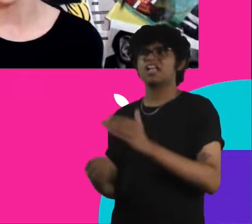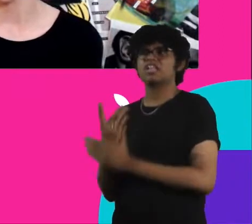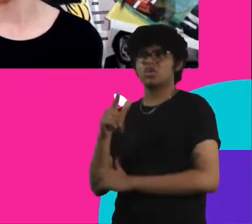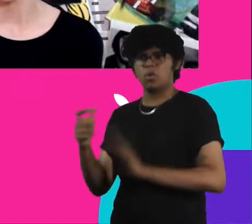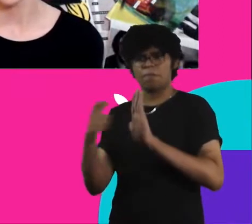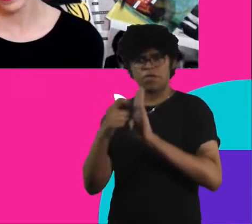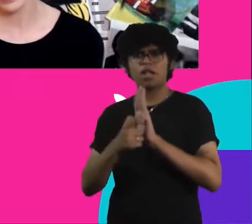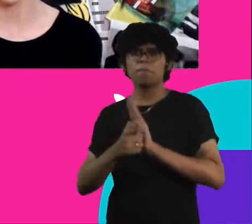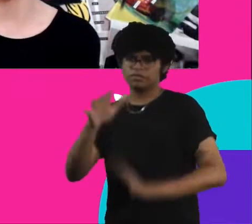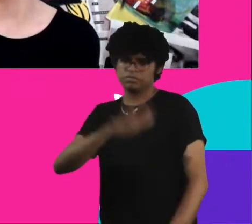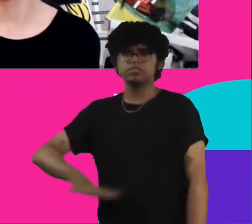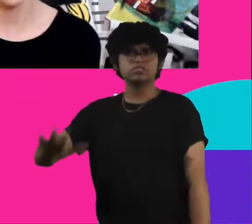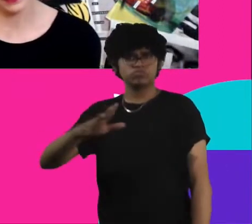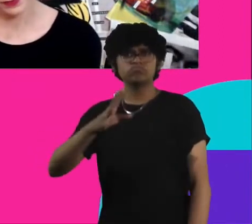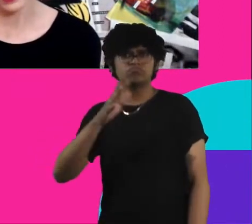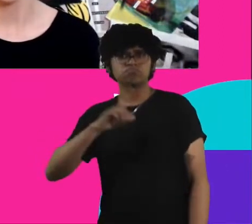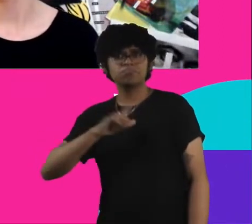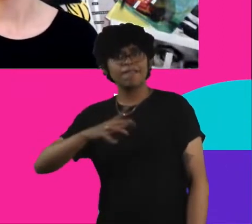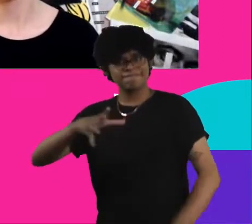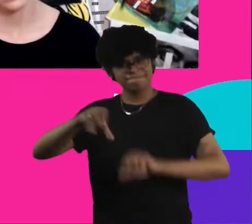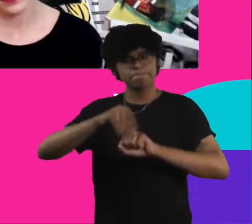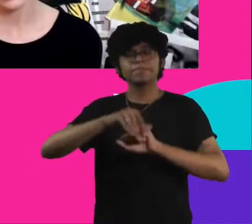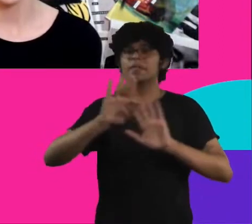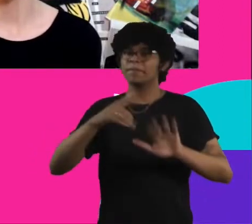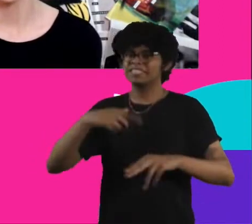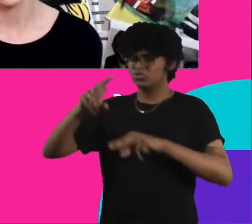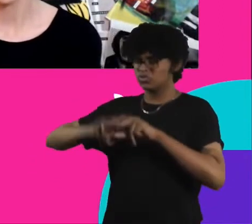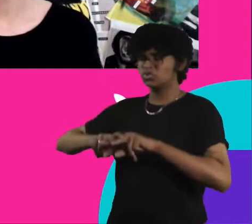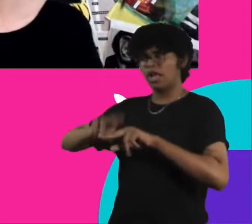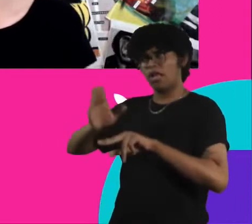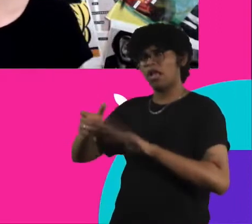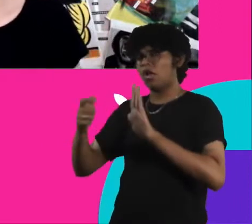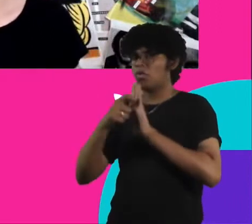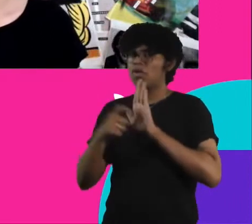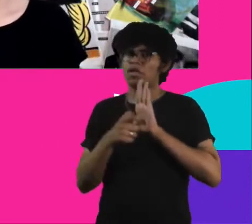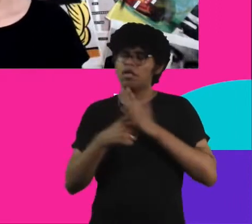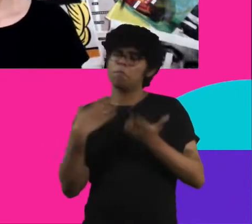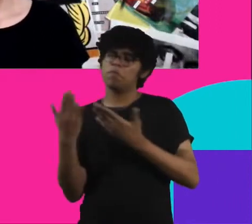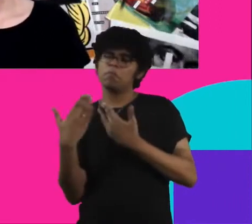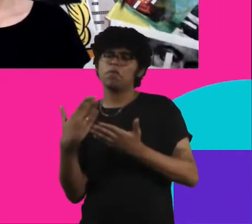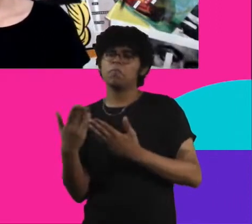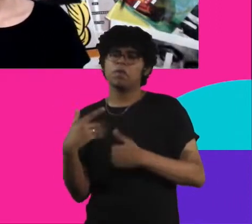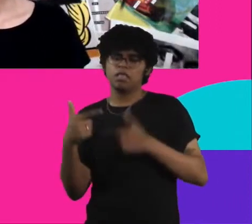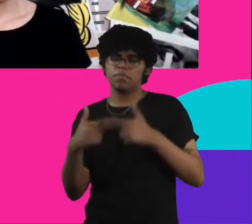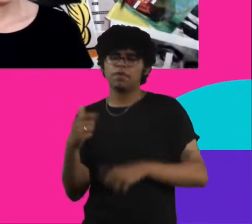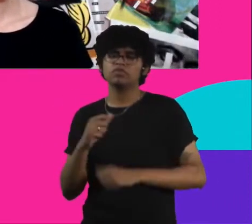programação, que eu não tenho. Mas eu já sentei do lado de algumas programadoras e programadores com quem